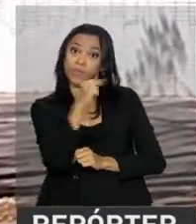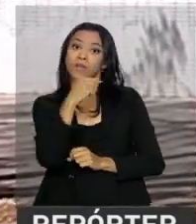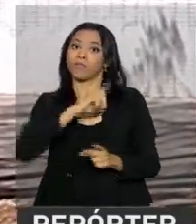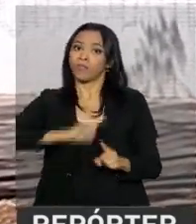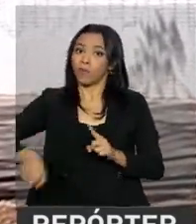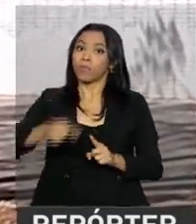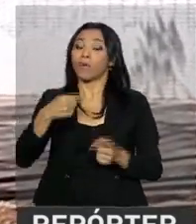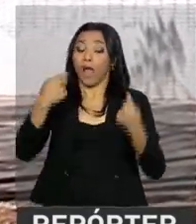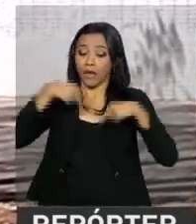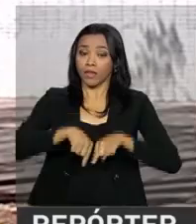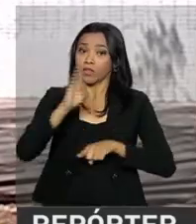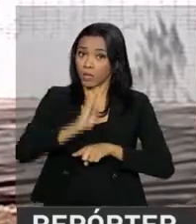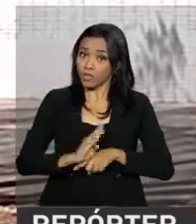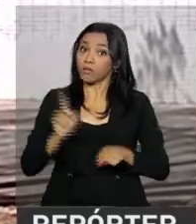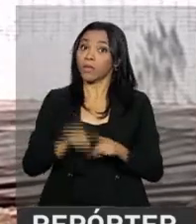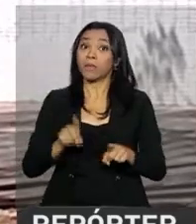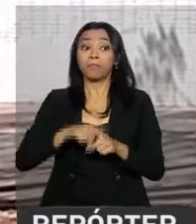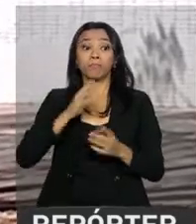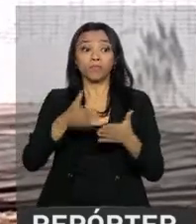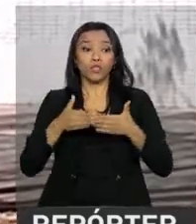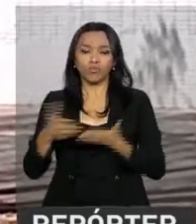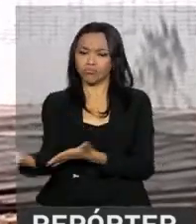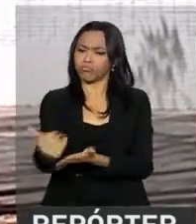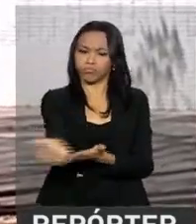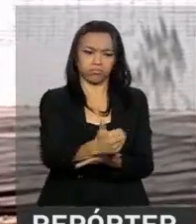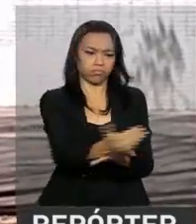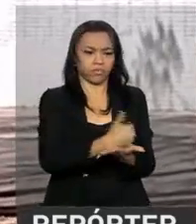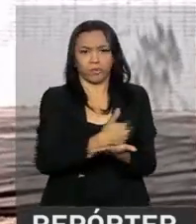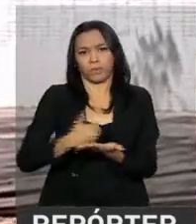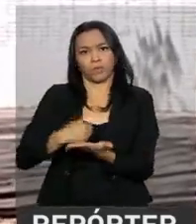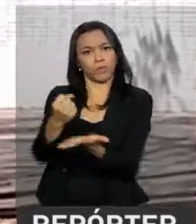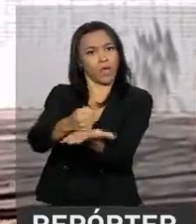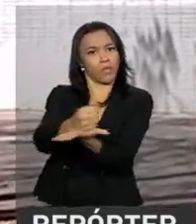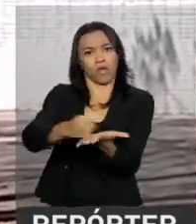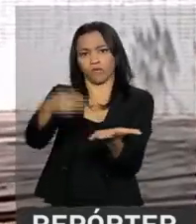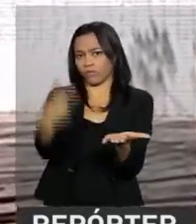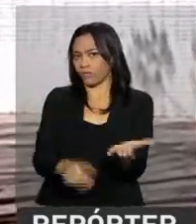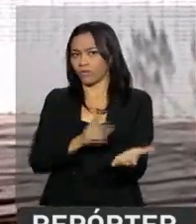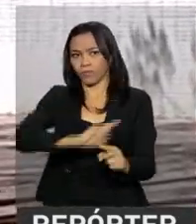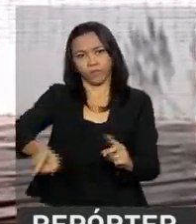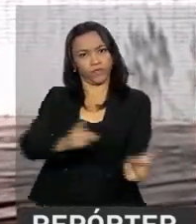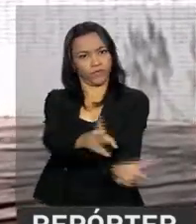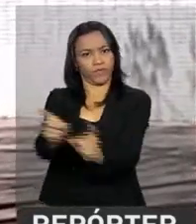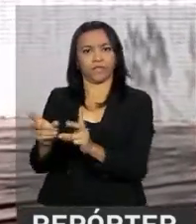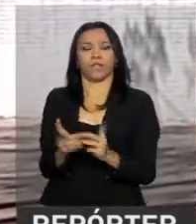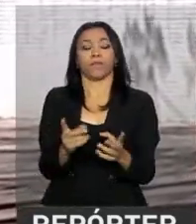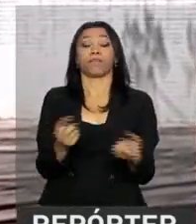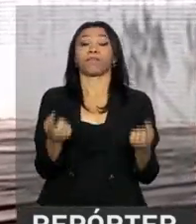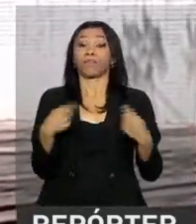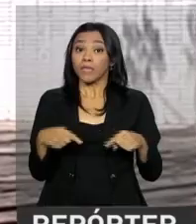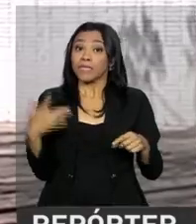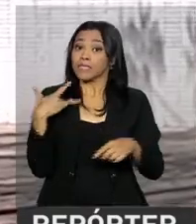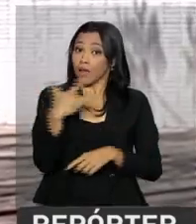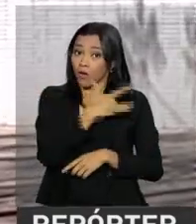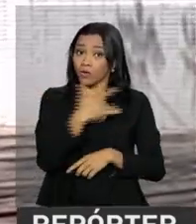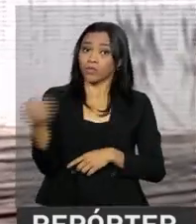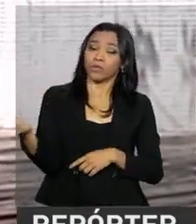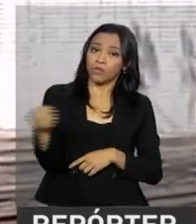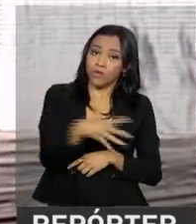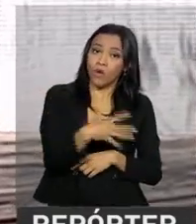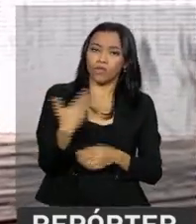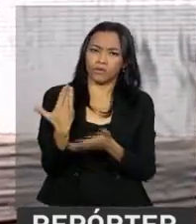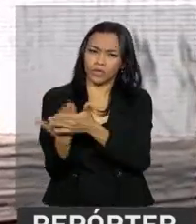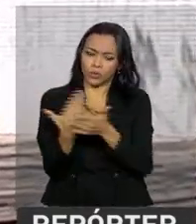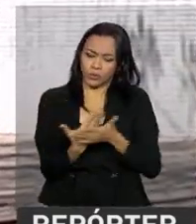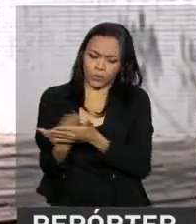determinou a de todas as unidades do lote em território nacional e ainda falando em saúde uma nova fase de